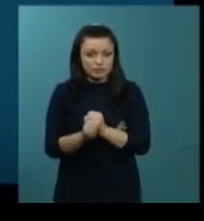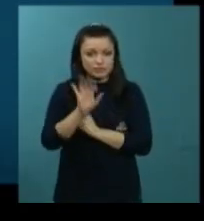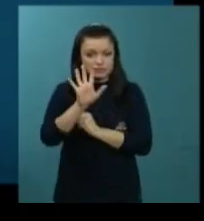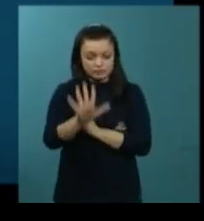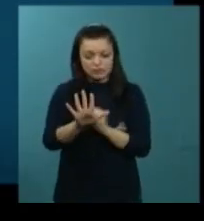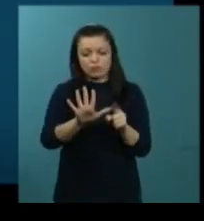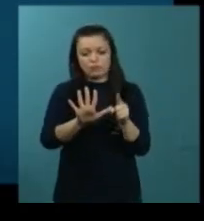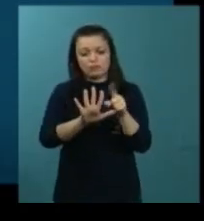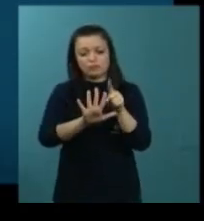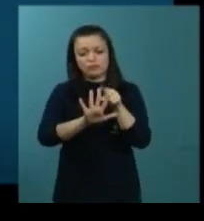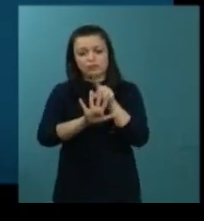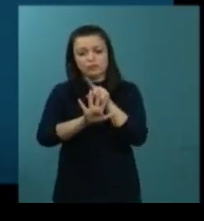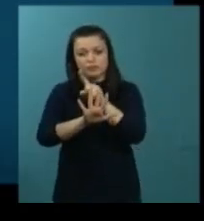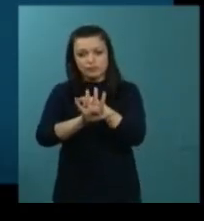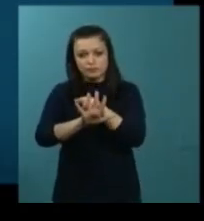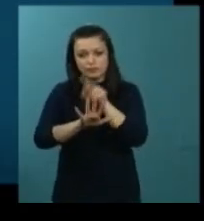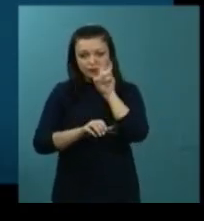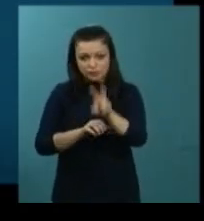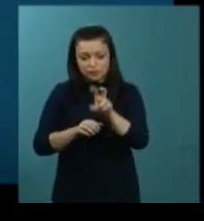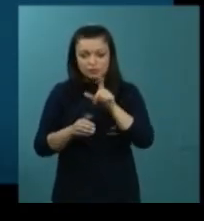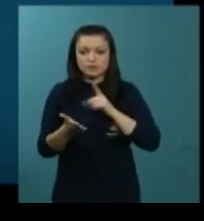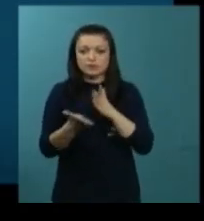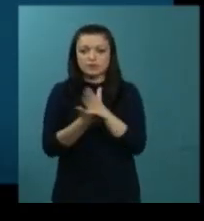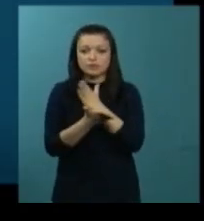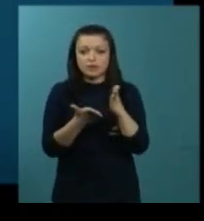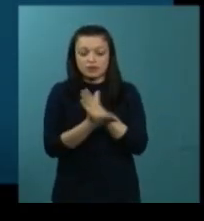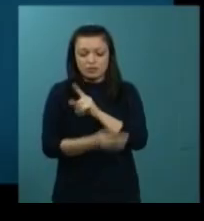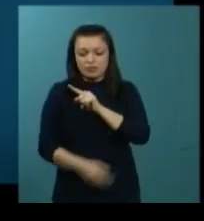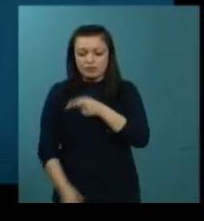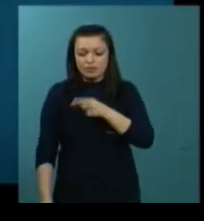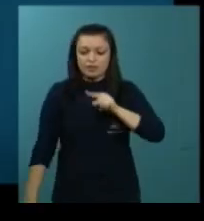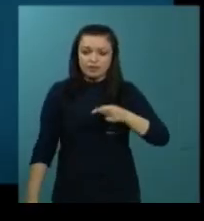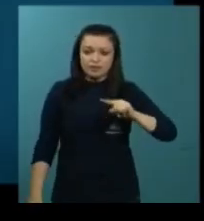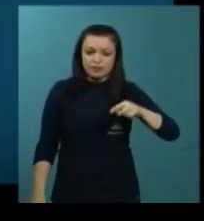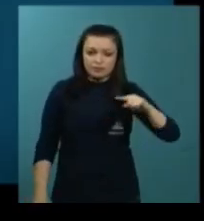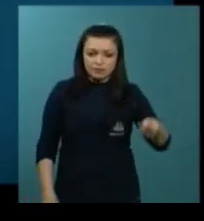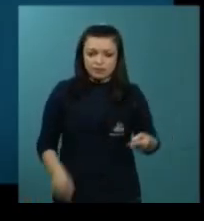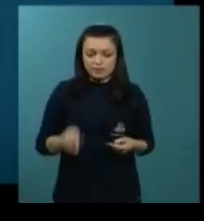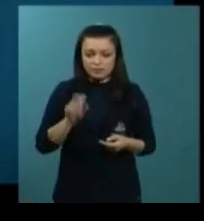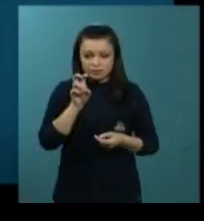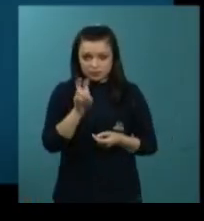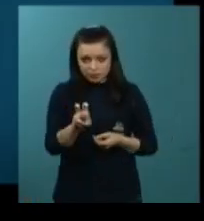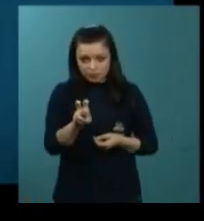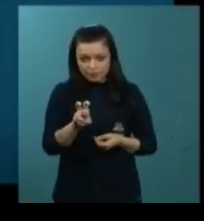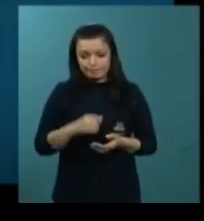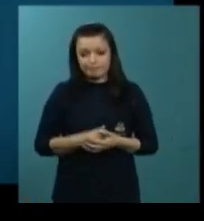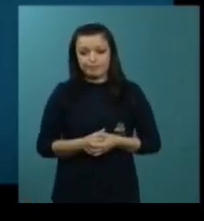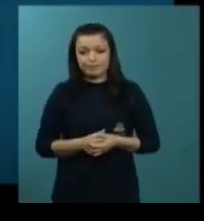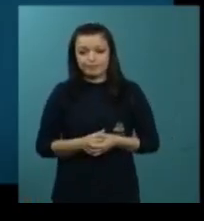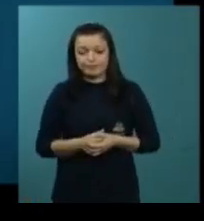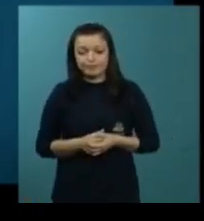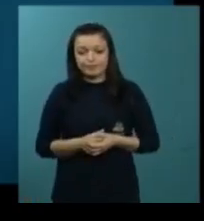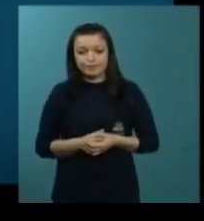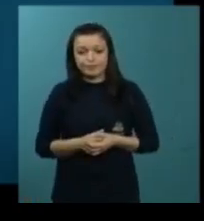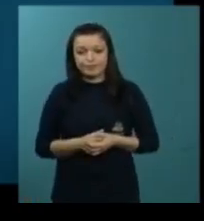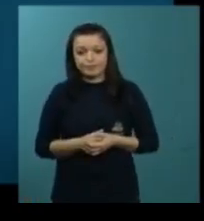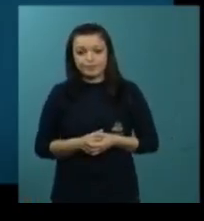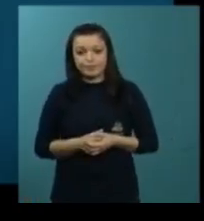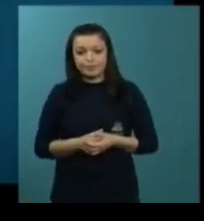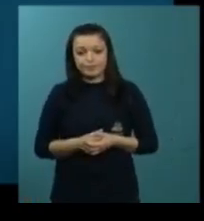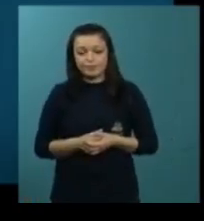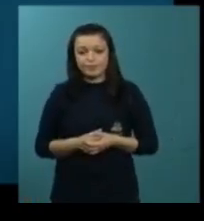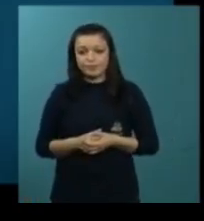elementos, devidamente separados por vírgulas. E nós podemos dizer,